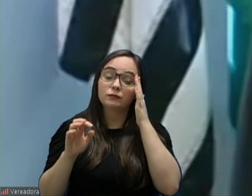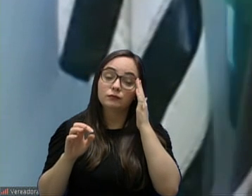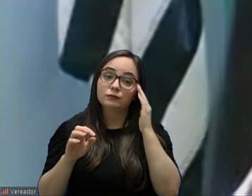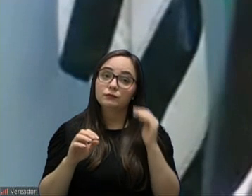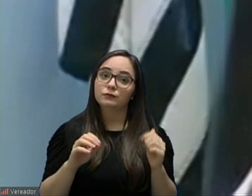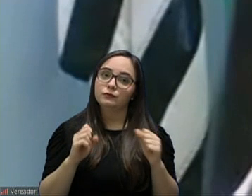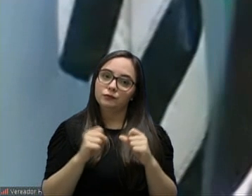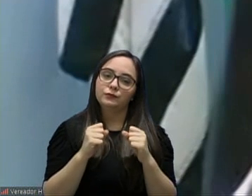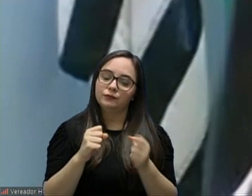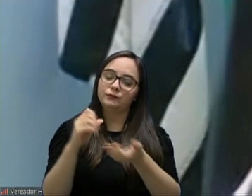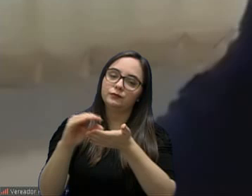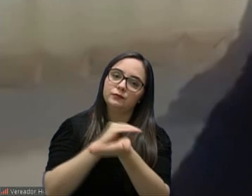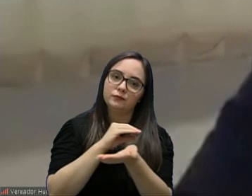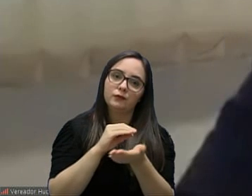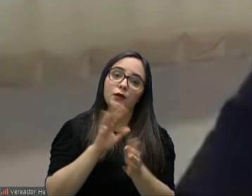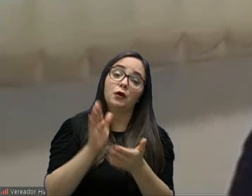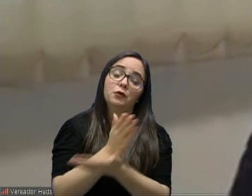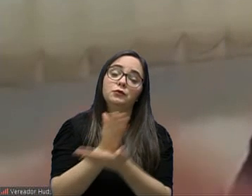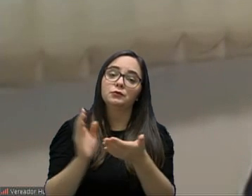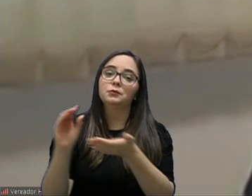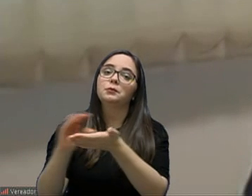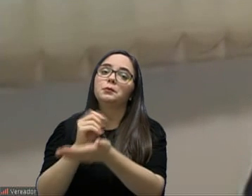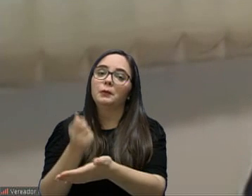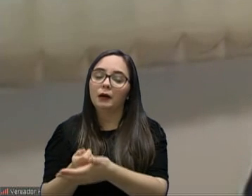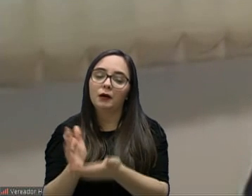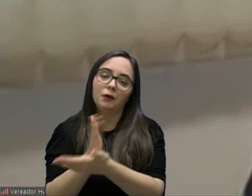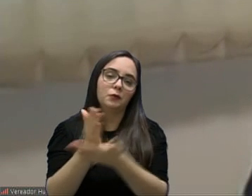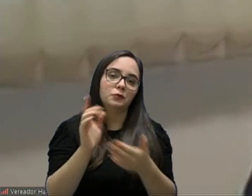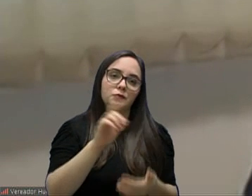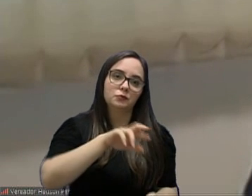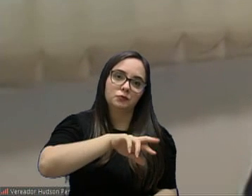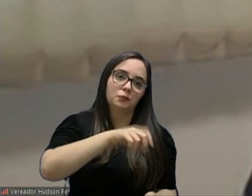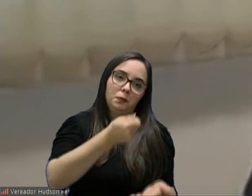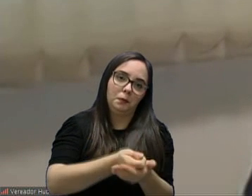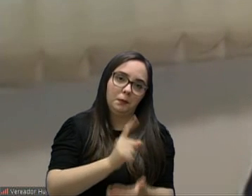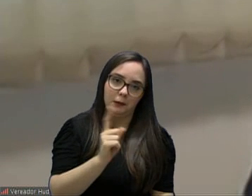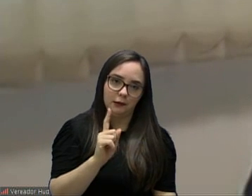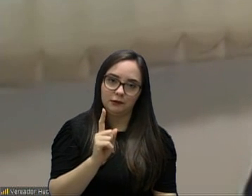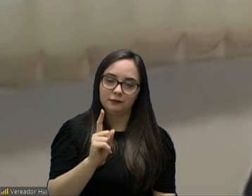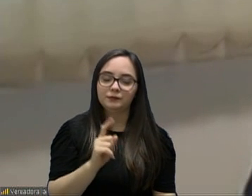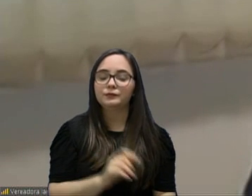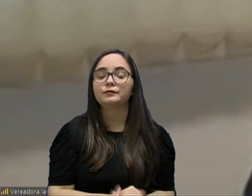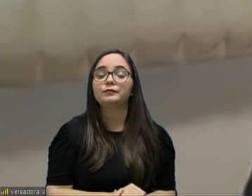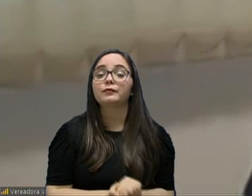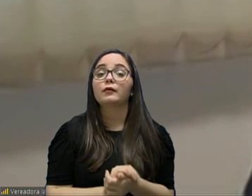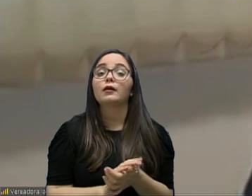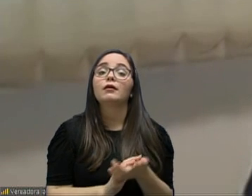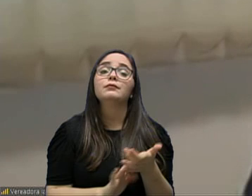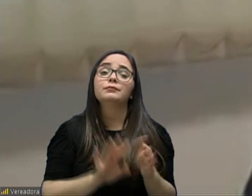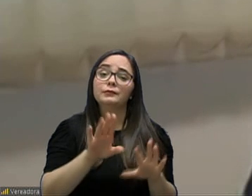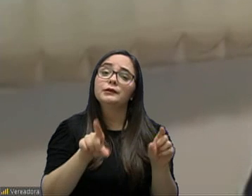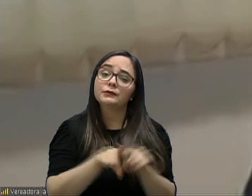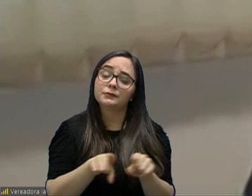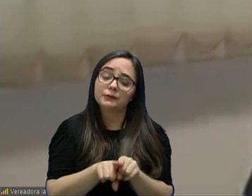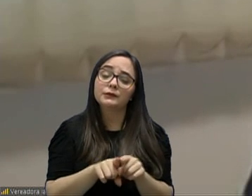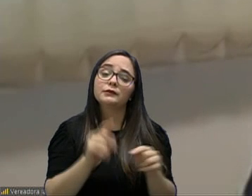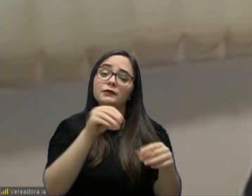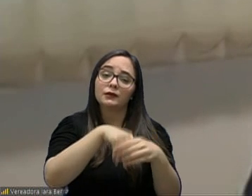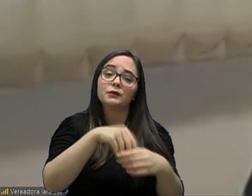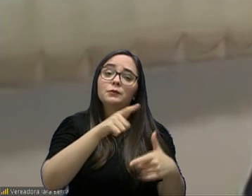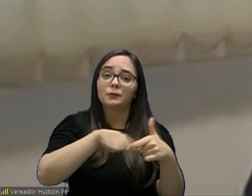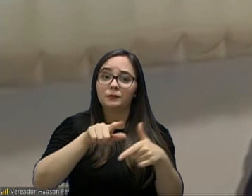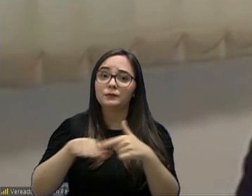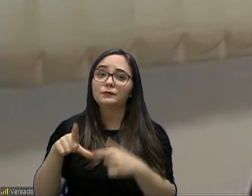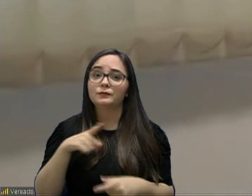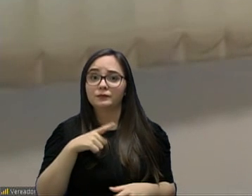vezes emendas de quem é da base paga, quem não é da base não paga. Isso aí é histórico. Mas existe também problemas técnicos que daí